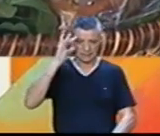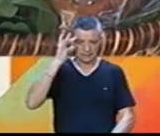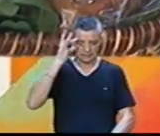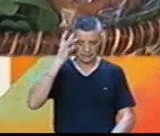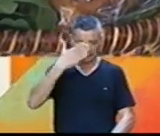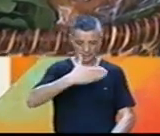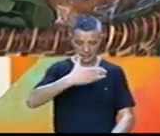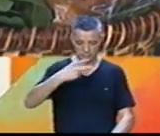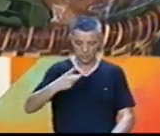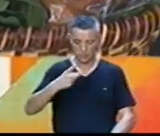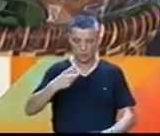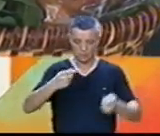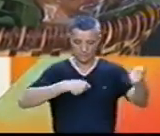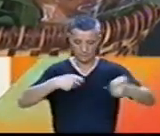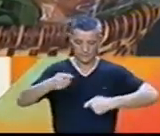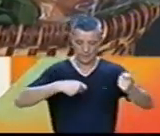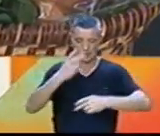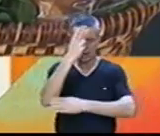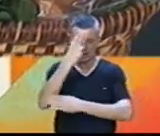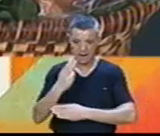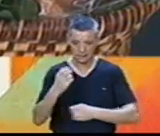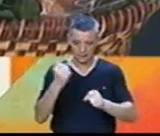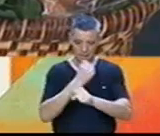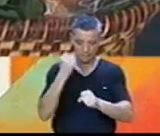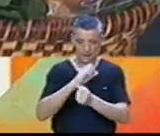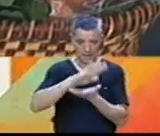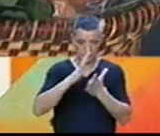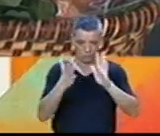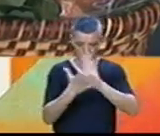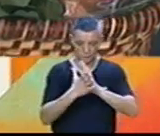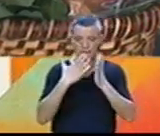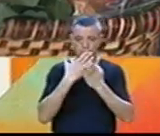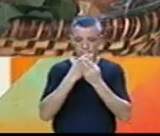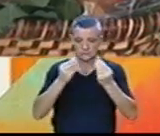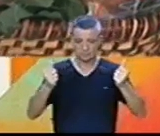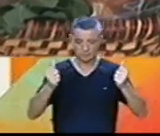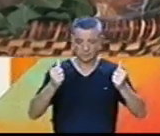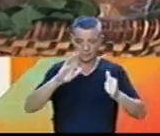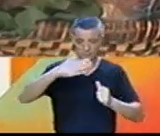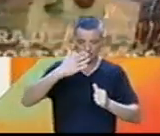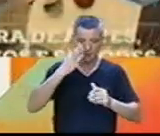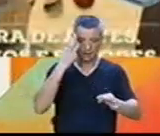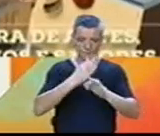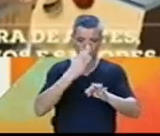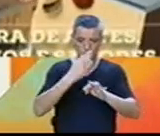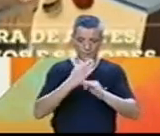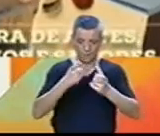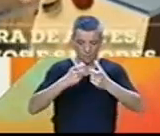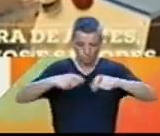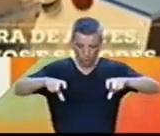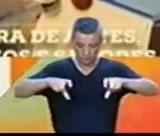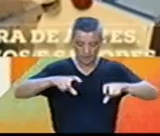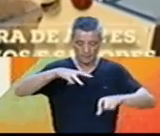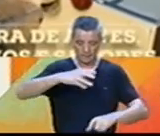a 19ª Feira de Artes, Ofícios e Sabores, e este ano com a primeira edição do Festival da Posta Mirandesa,